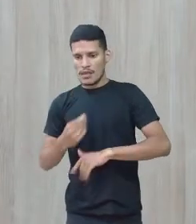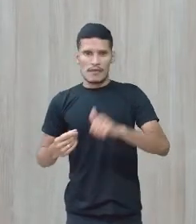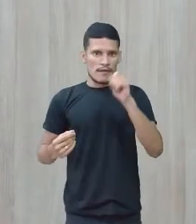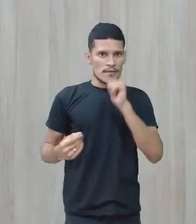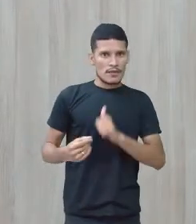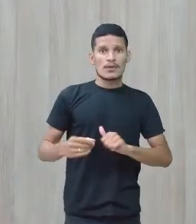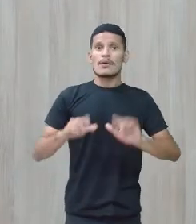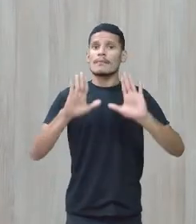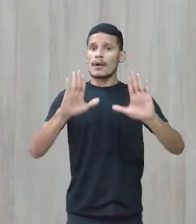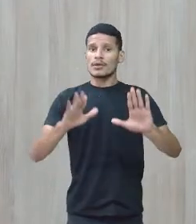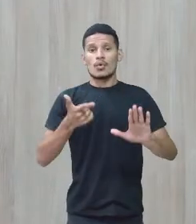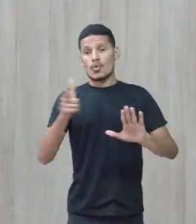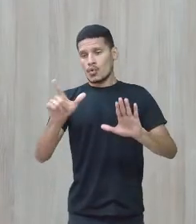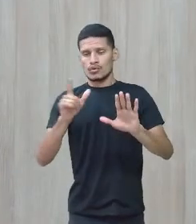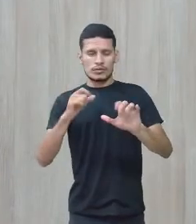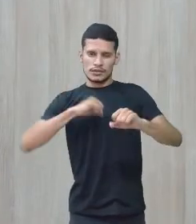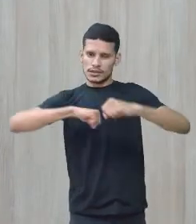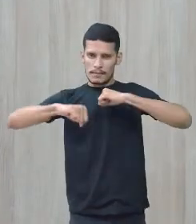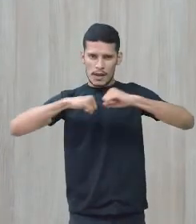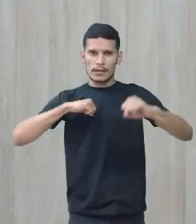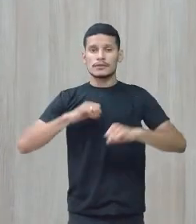feminino, mas que isso é outro debate.